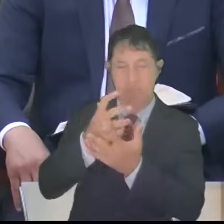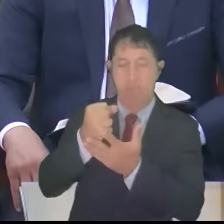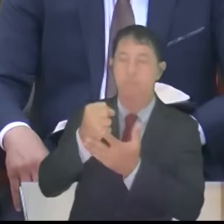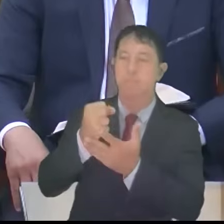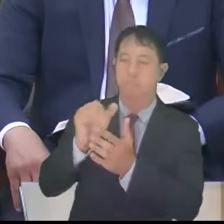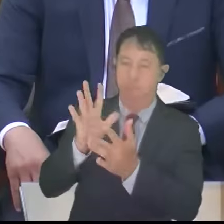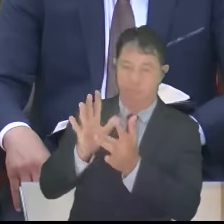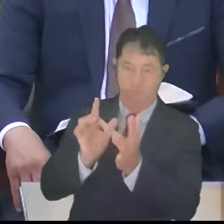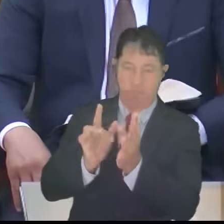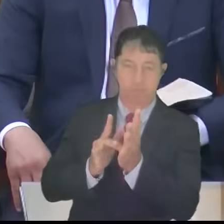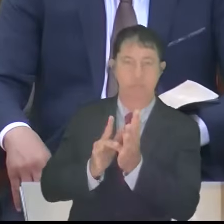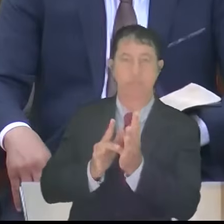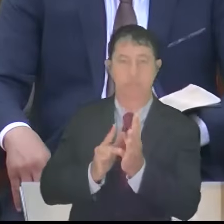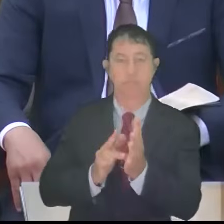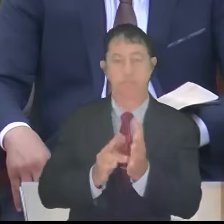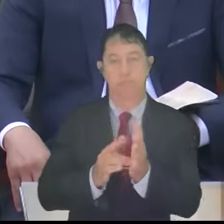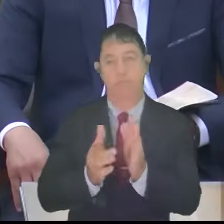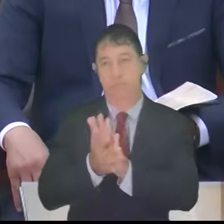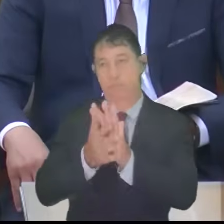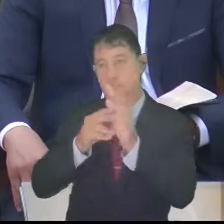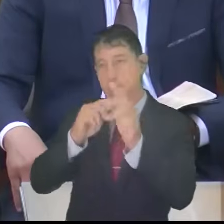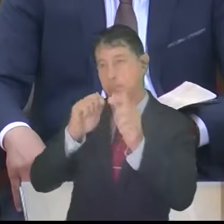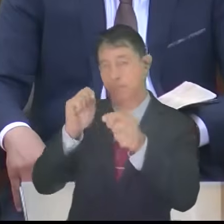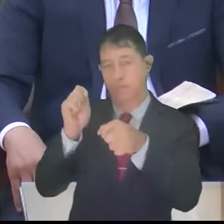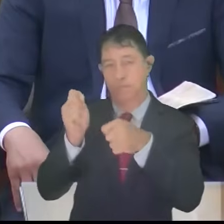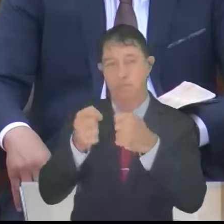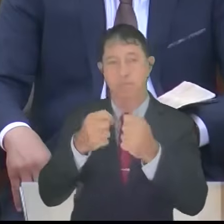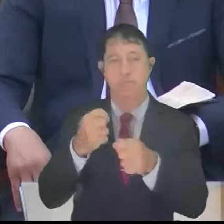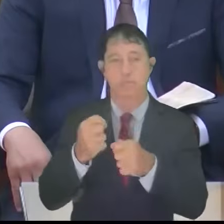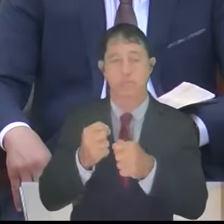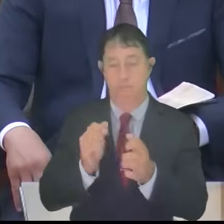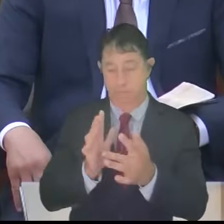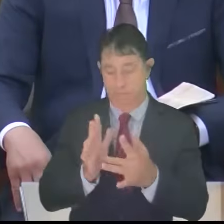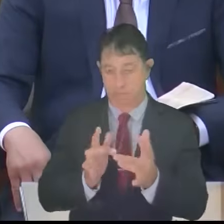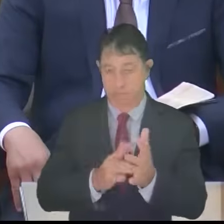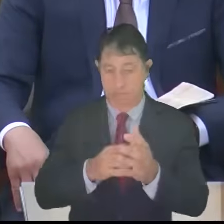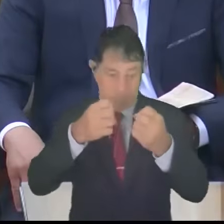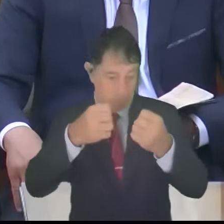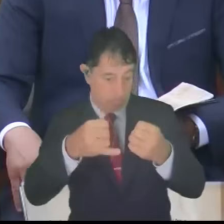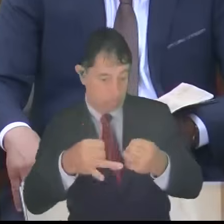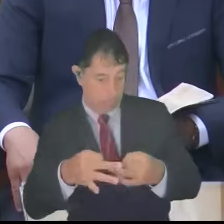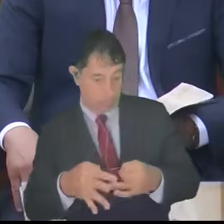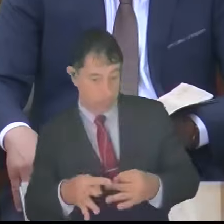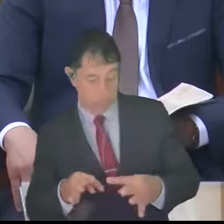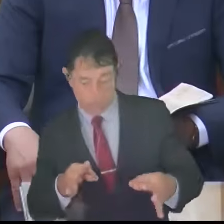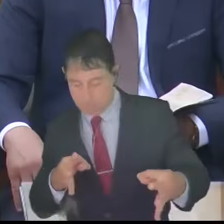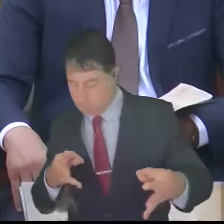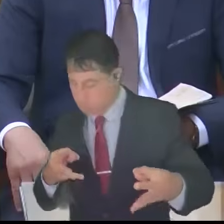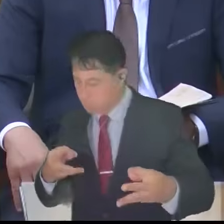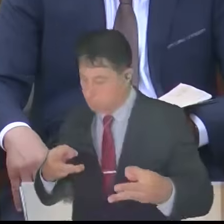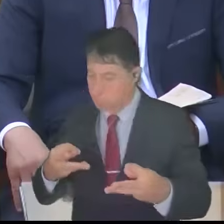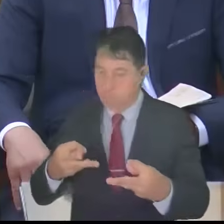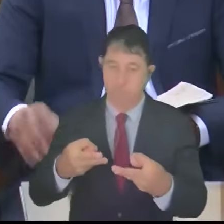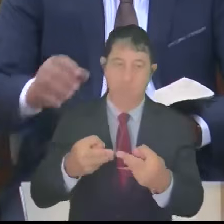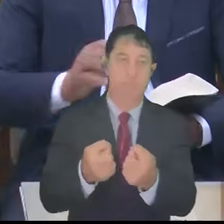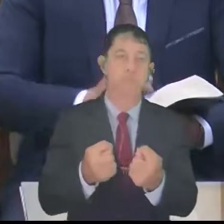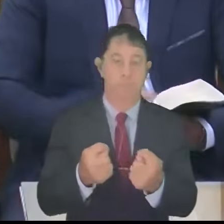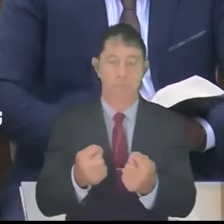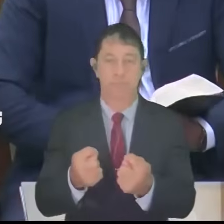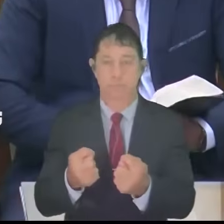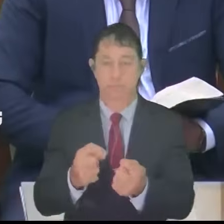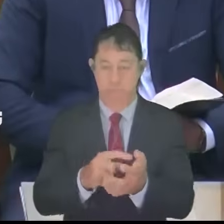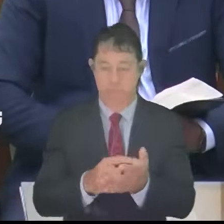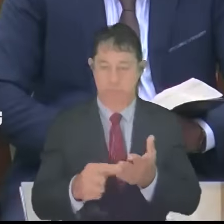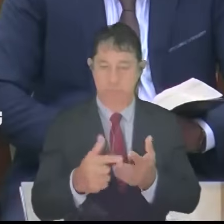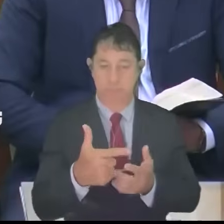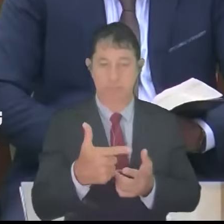Cristo. Aleluia. E o Senhor Jesus disse: todas as coisas, versículo 27, todas